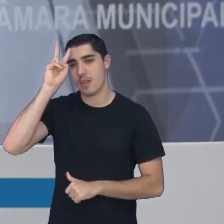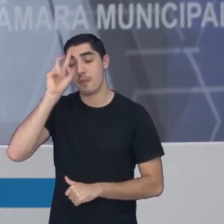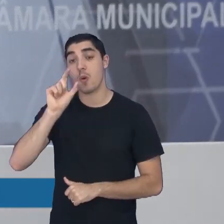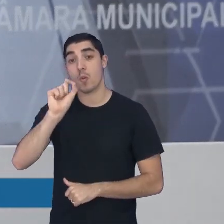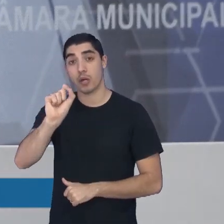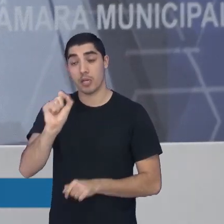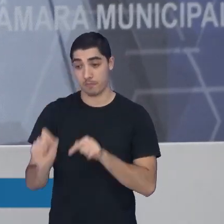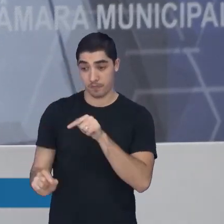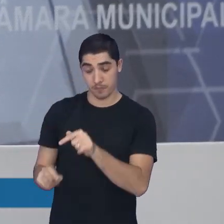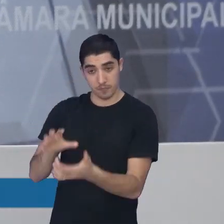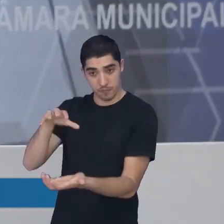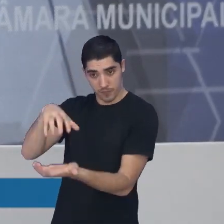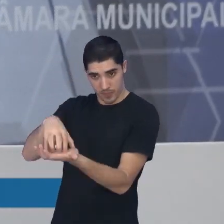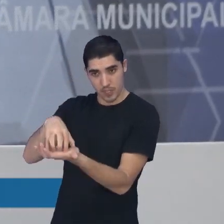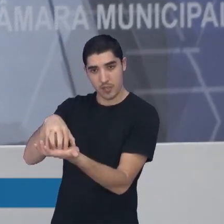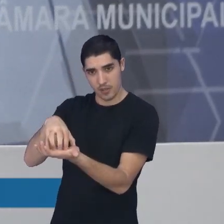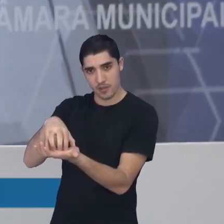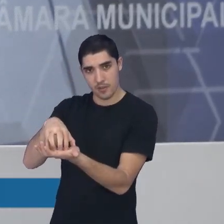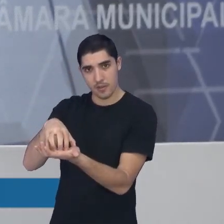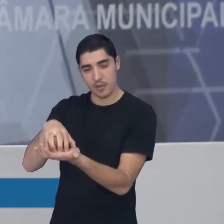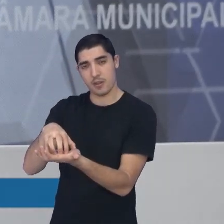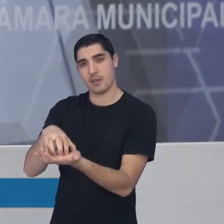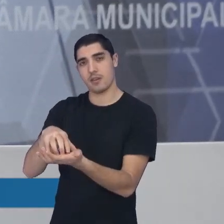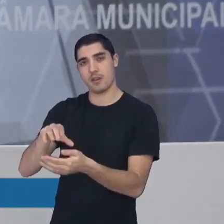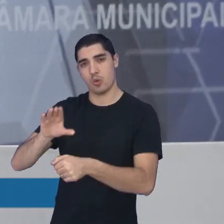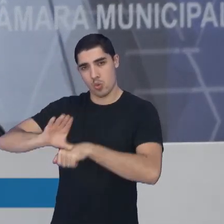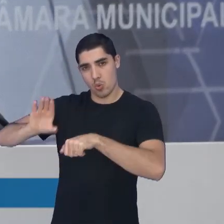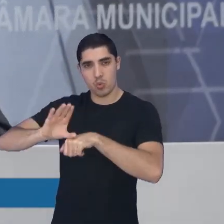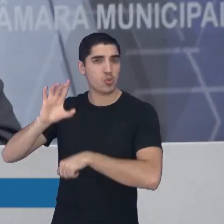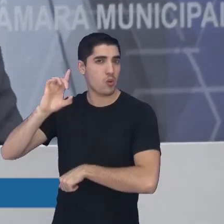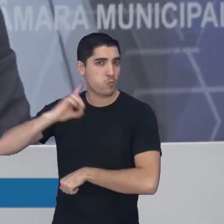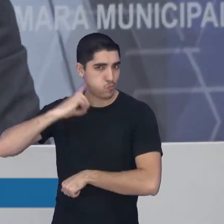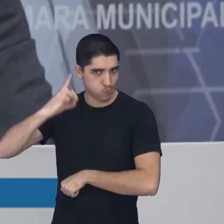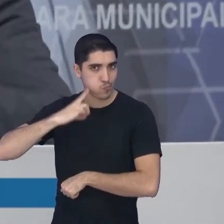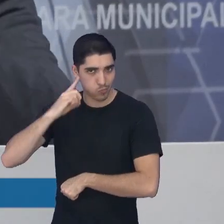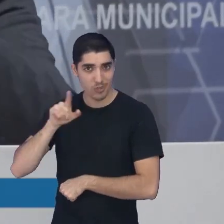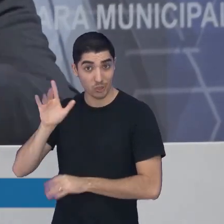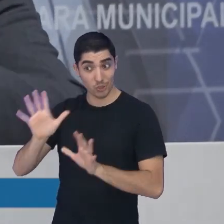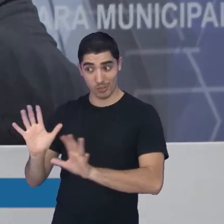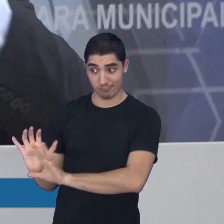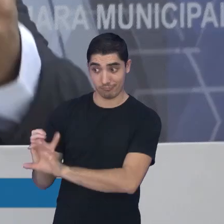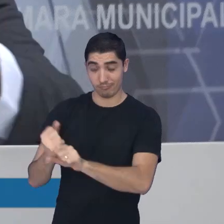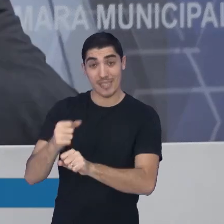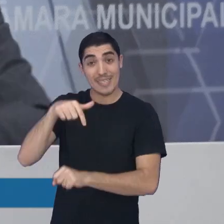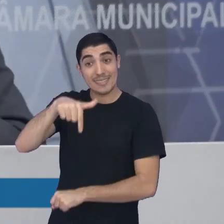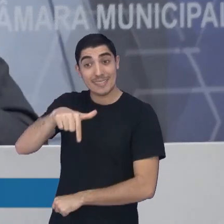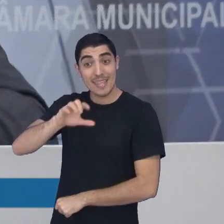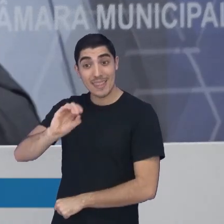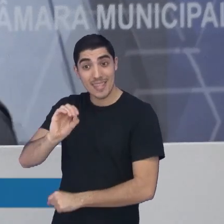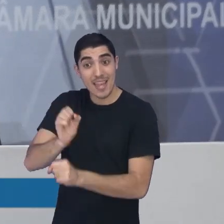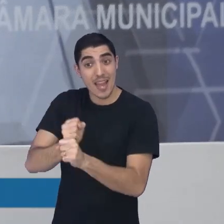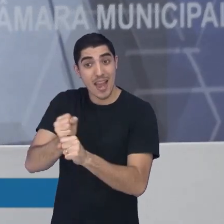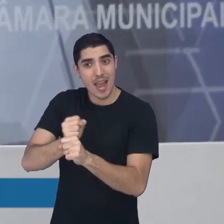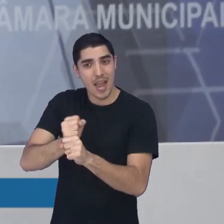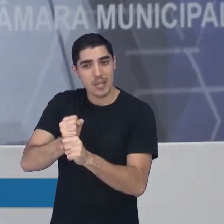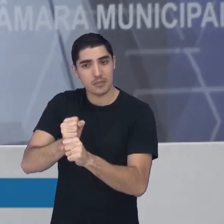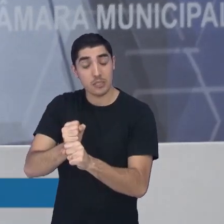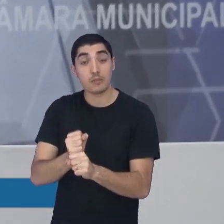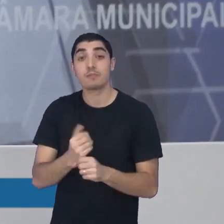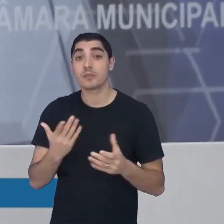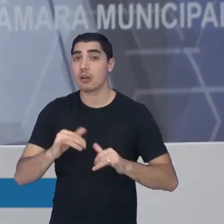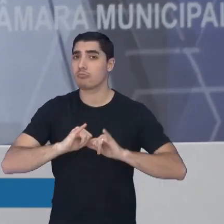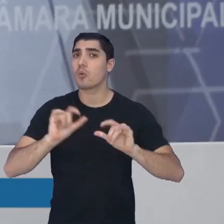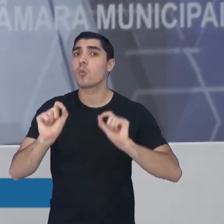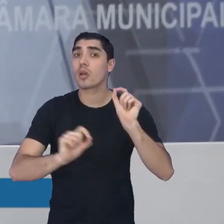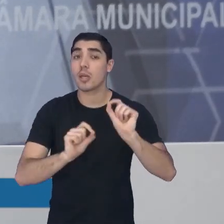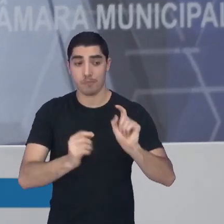anos de curso de Direito da Univap, a importância que tem o profissional do